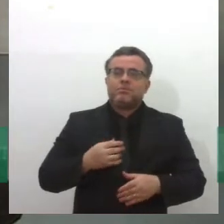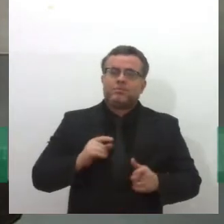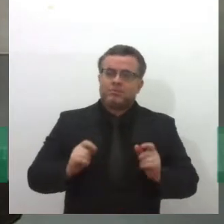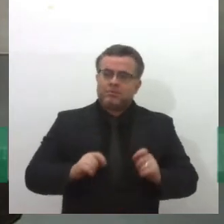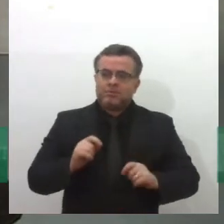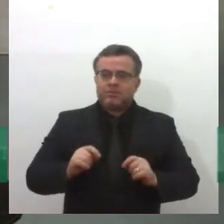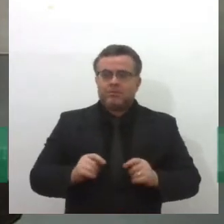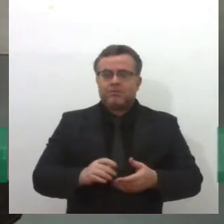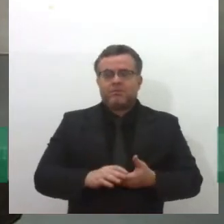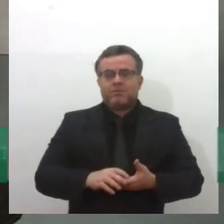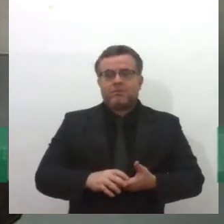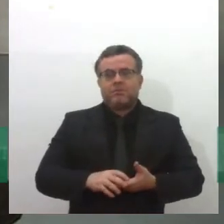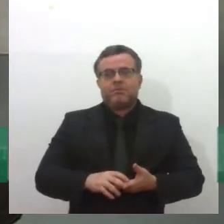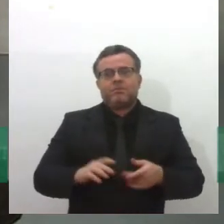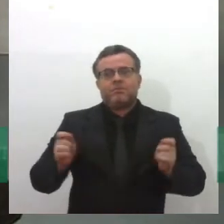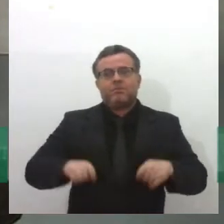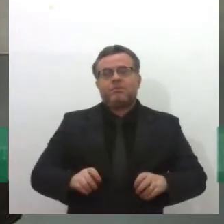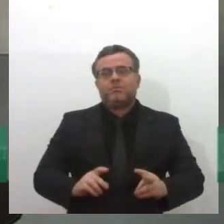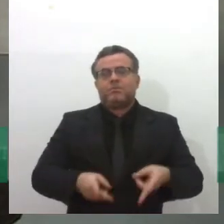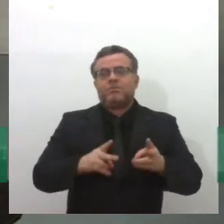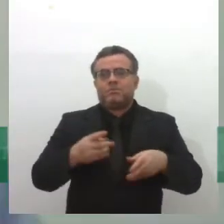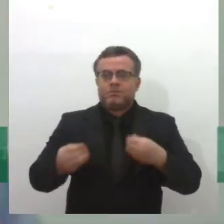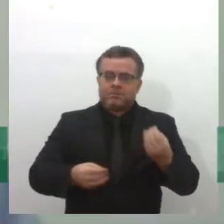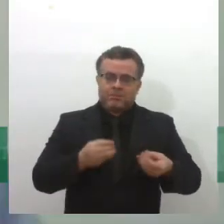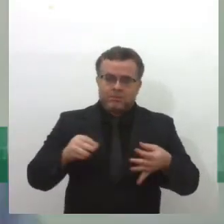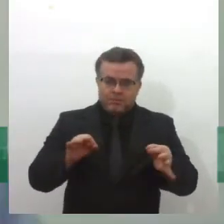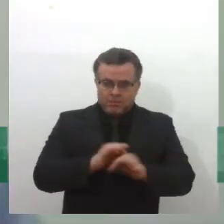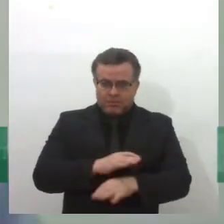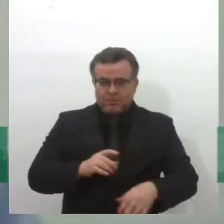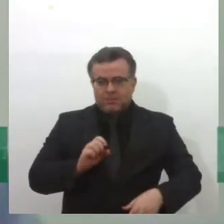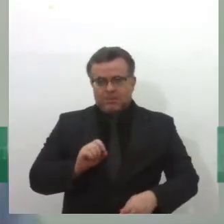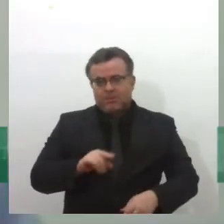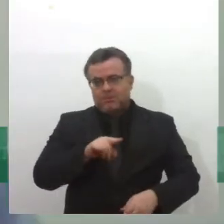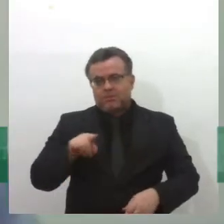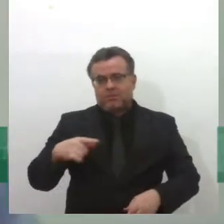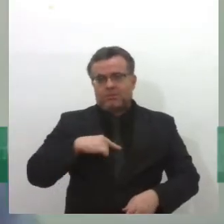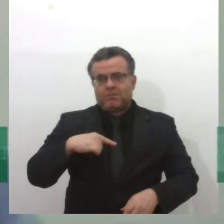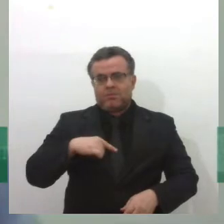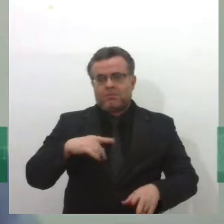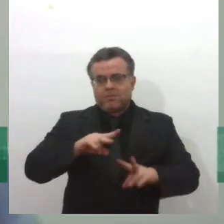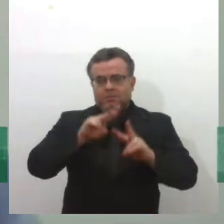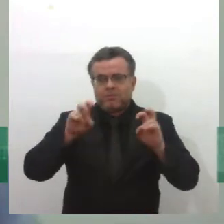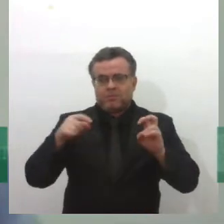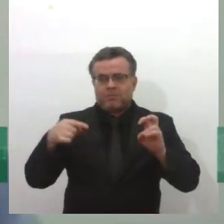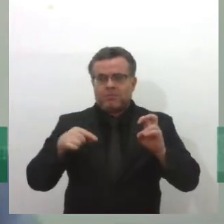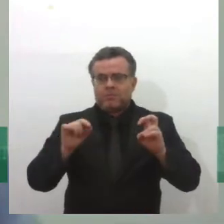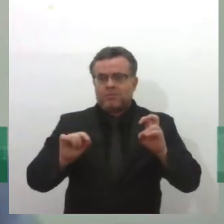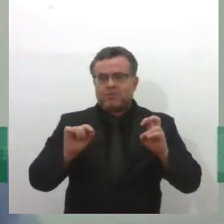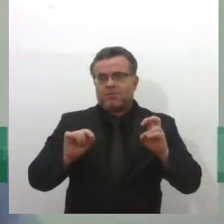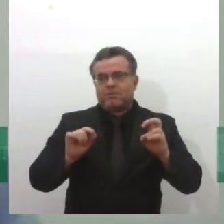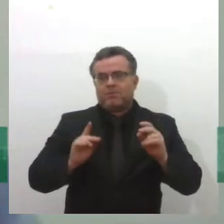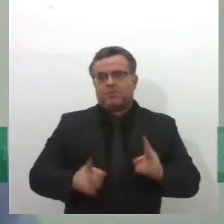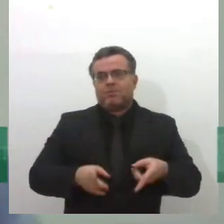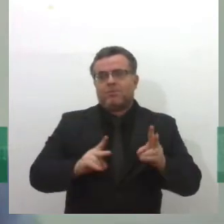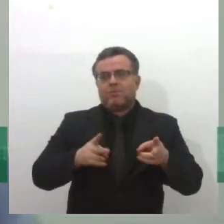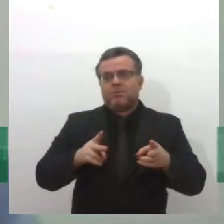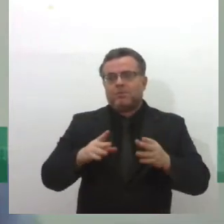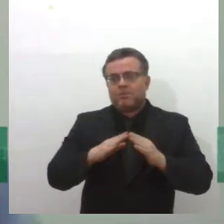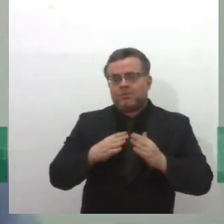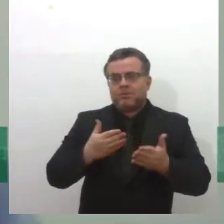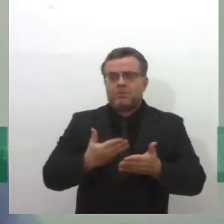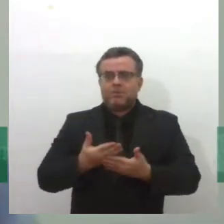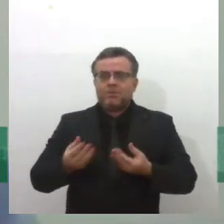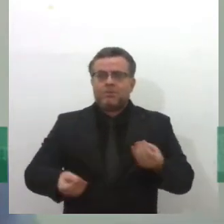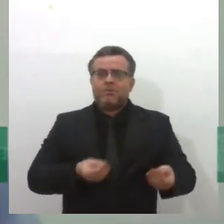Veja bem, se você tem essas temáticas sendo trabalhadas pela escola,